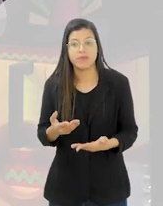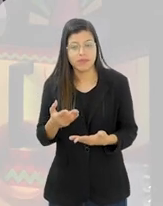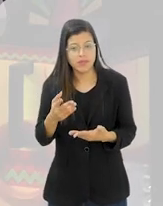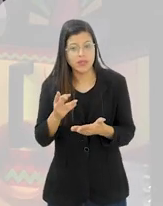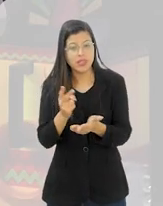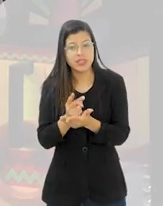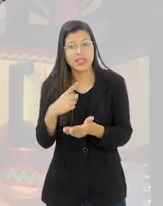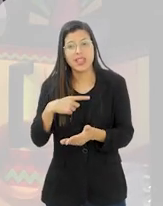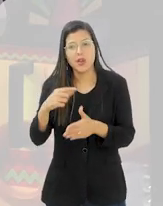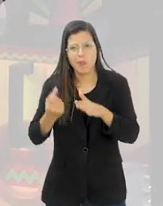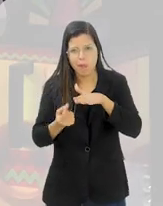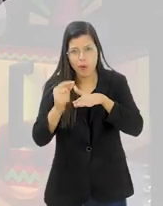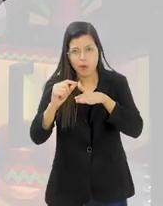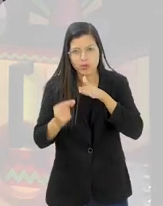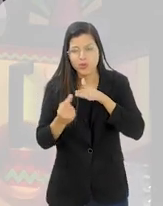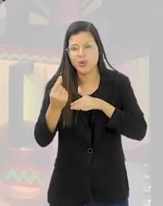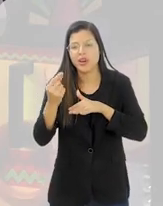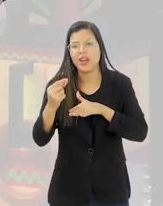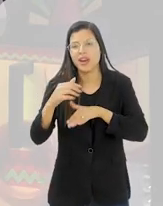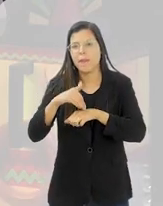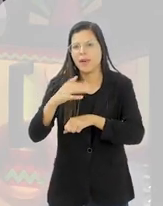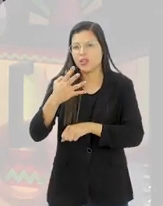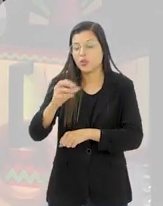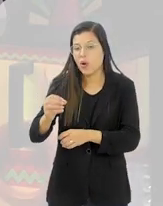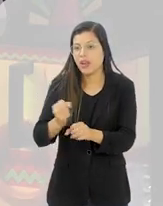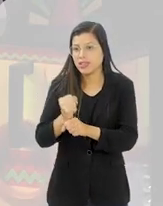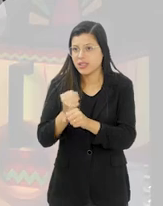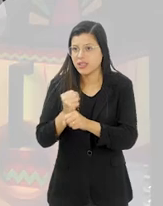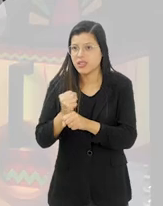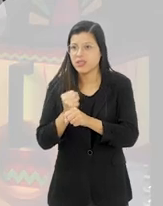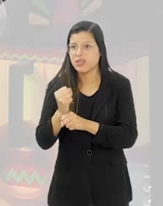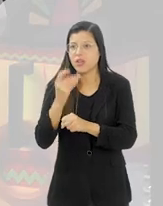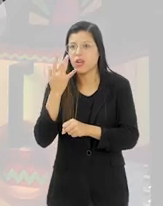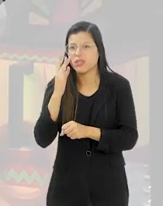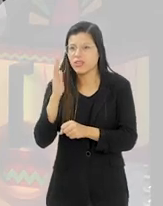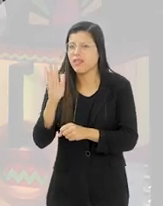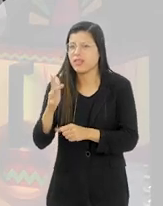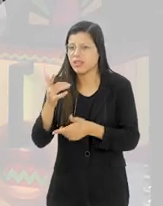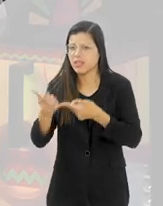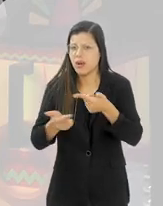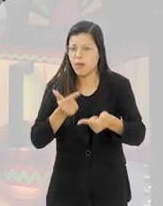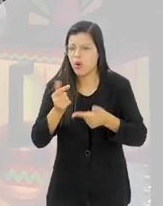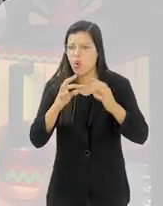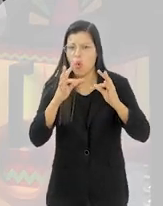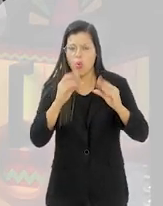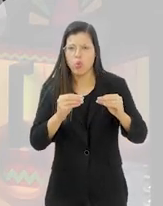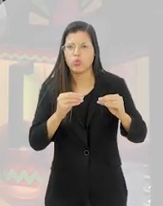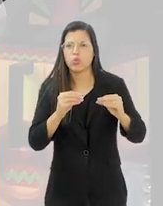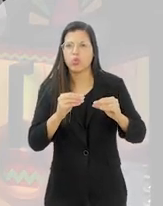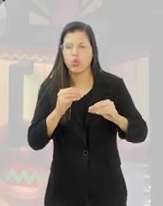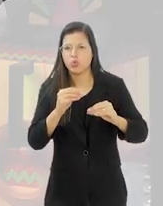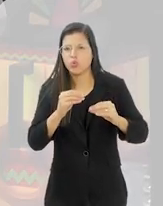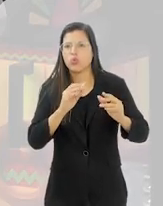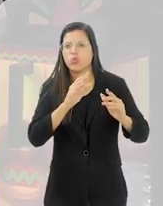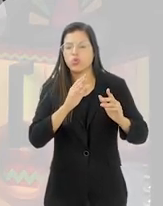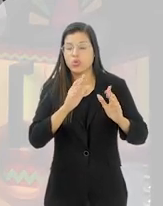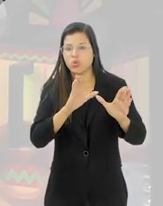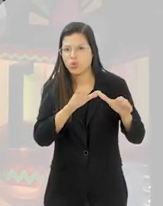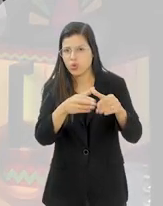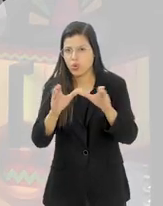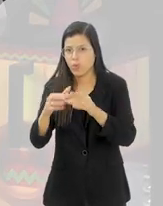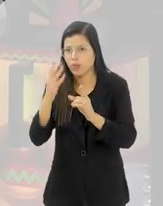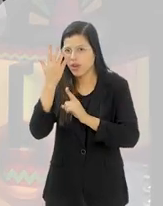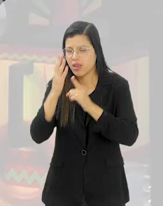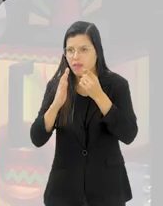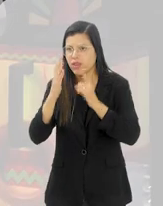que é famosíssima, porque ela tem mais de 40 anos. Eu acredito que ela já trabalhou com quase todos os grandes carnavalescos que aqui estão e que já